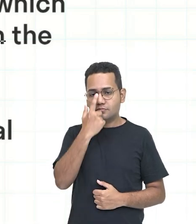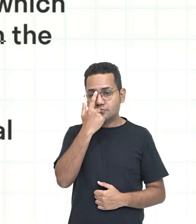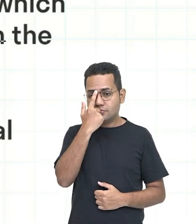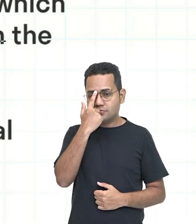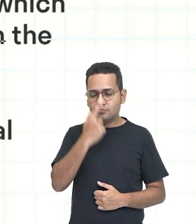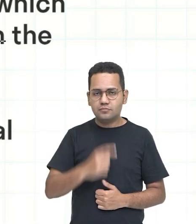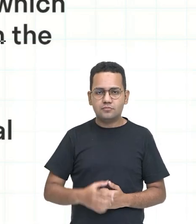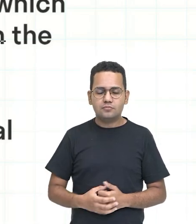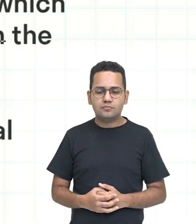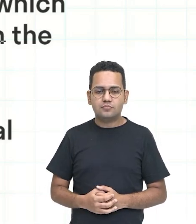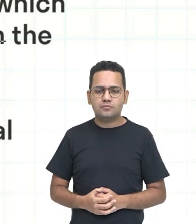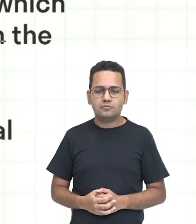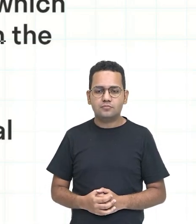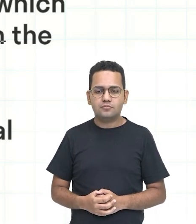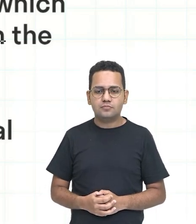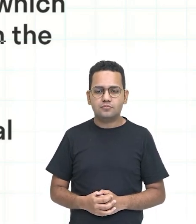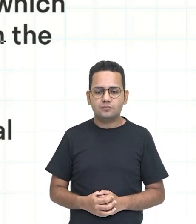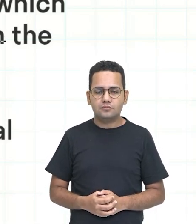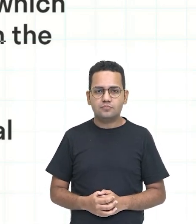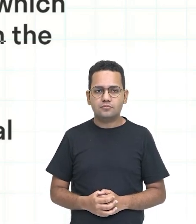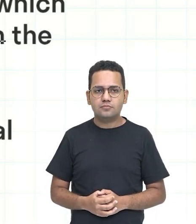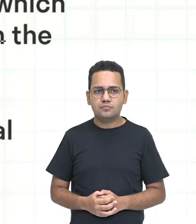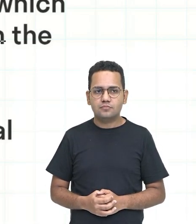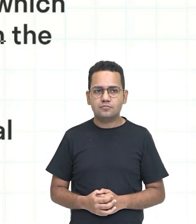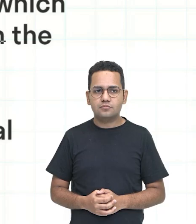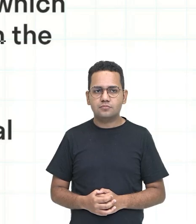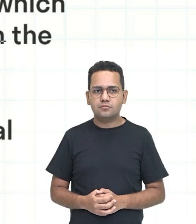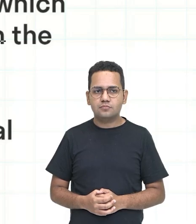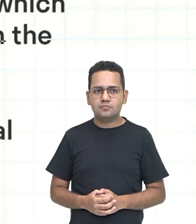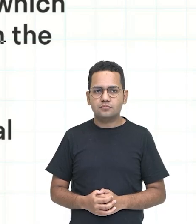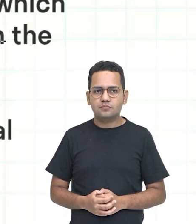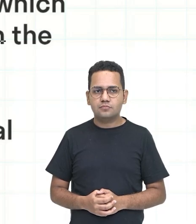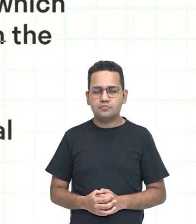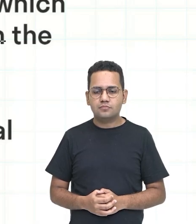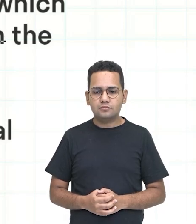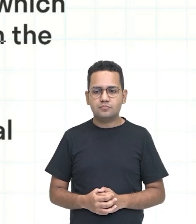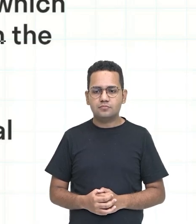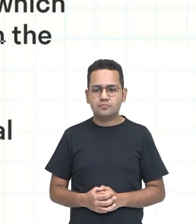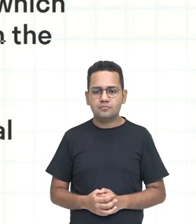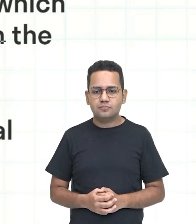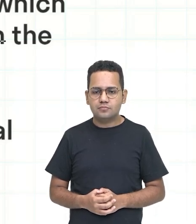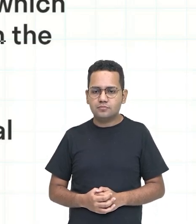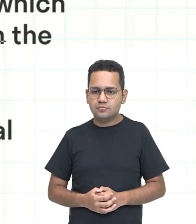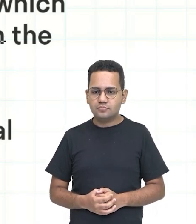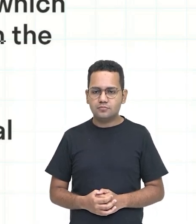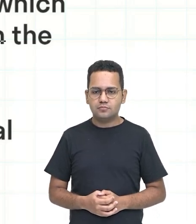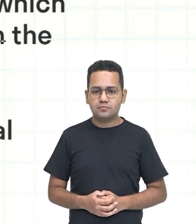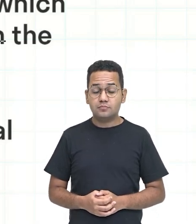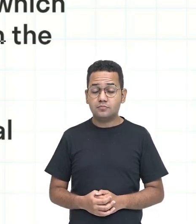fundamental force on the smallest scale. Reconciling